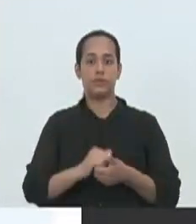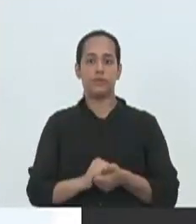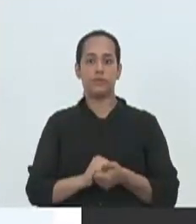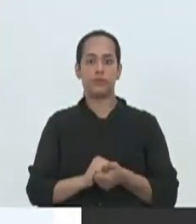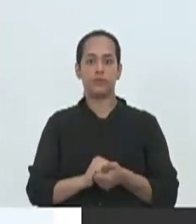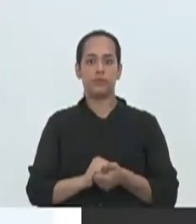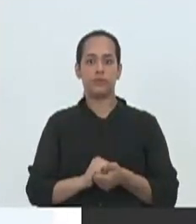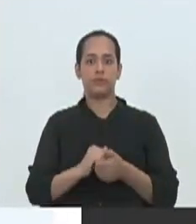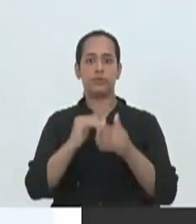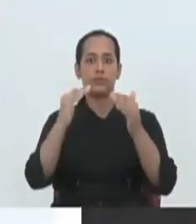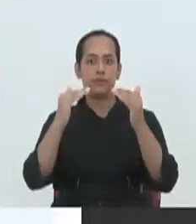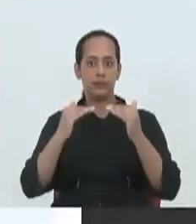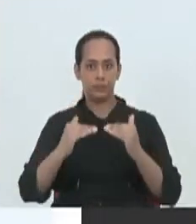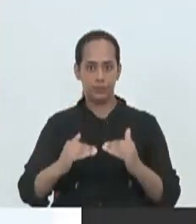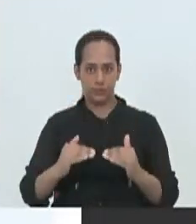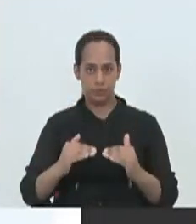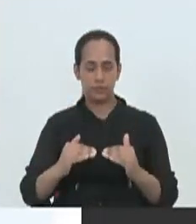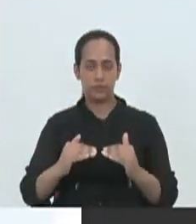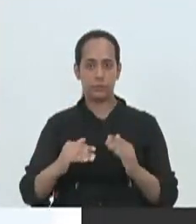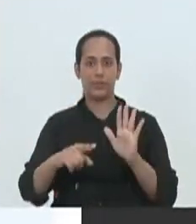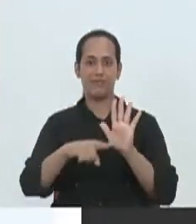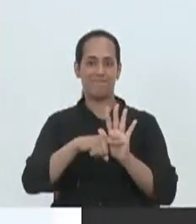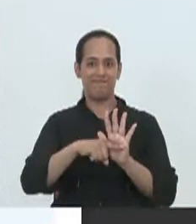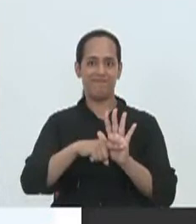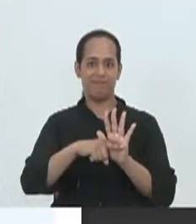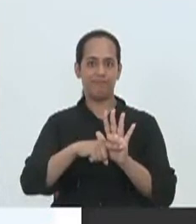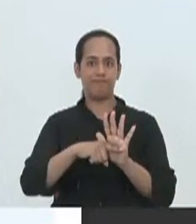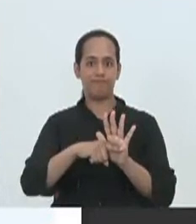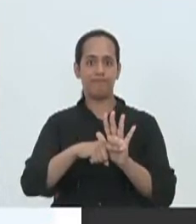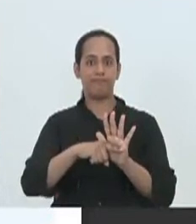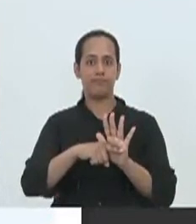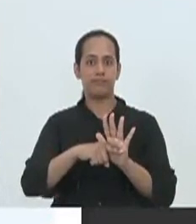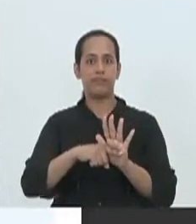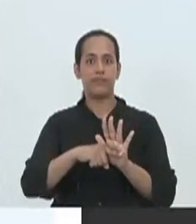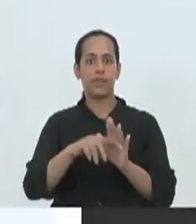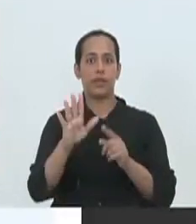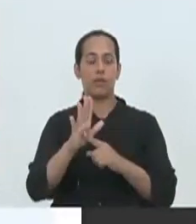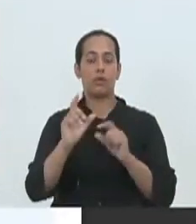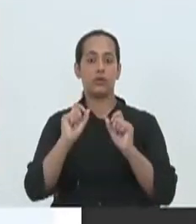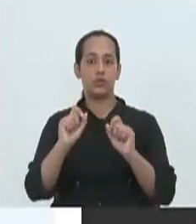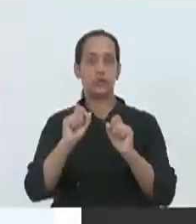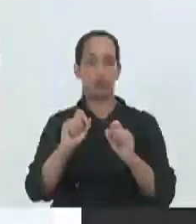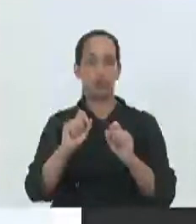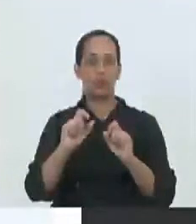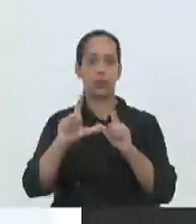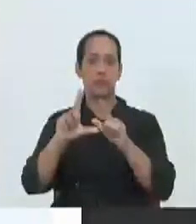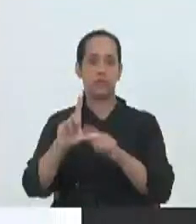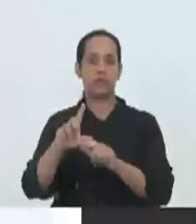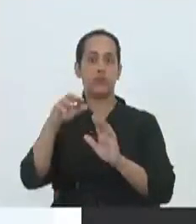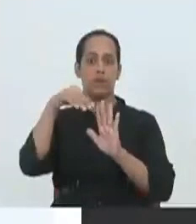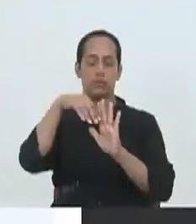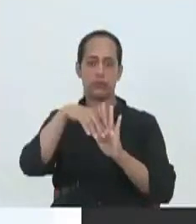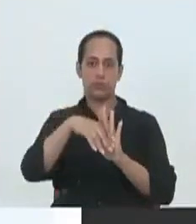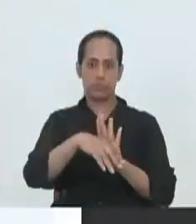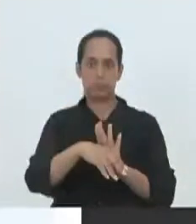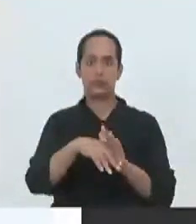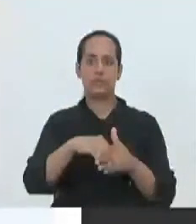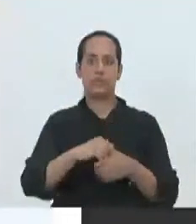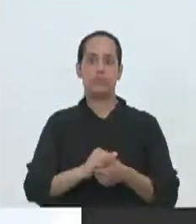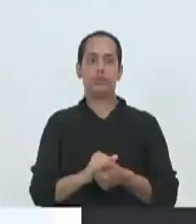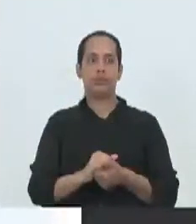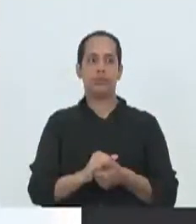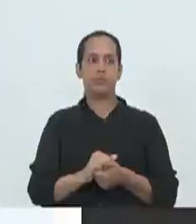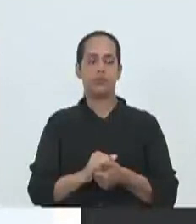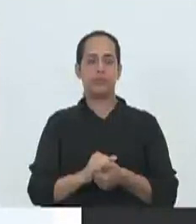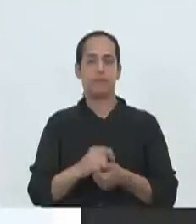negativo abaixo do gráfico sinal de que a dívida se reduz quando isso acontece quando a gente olha